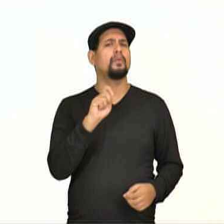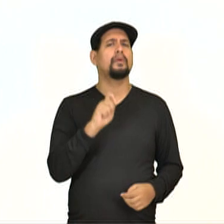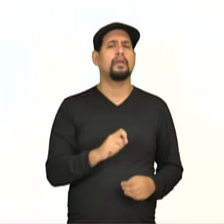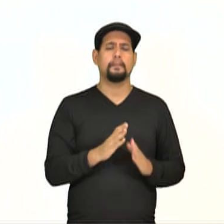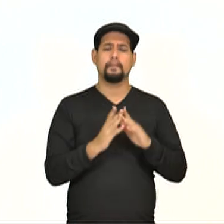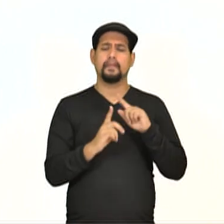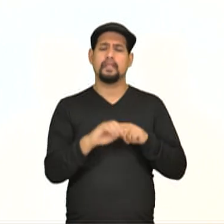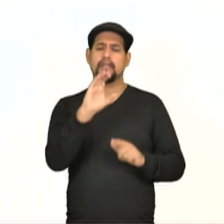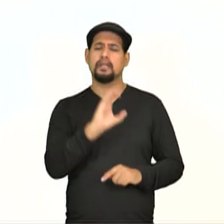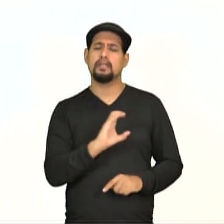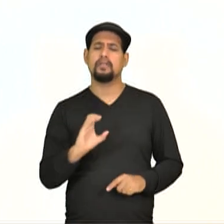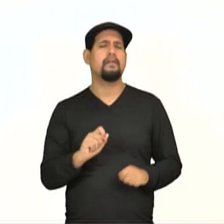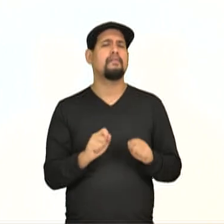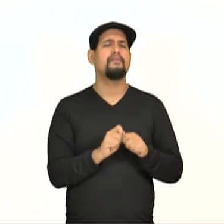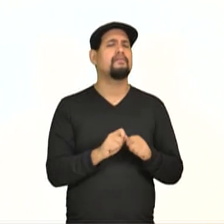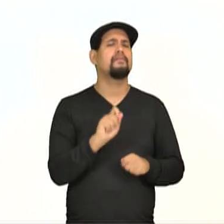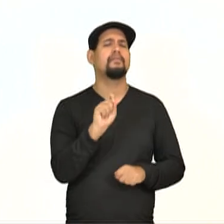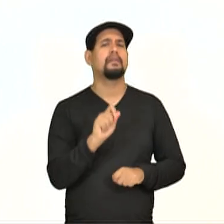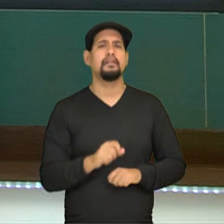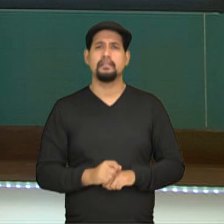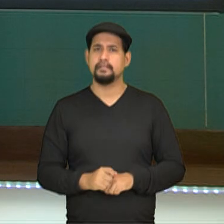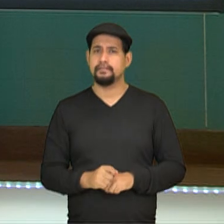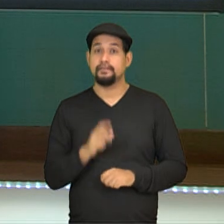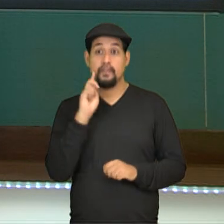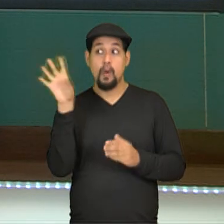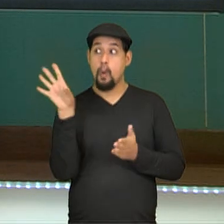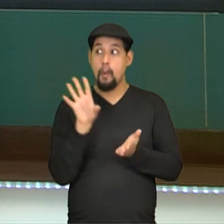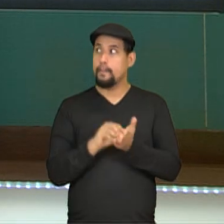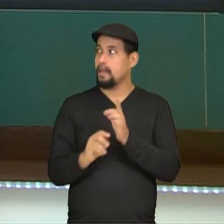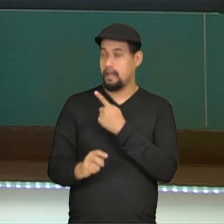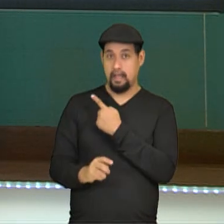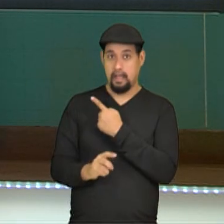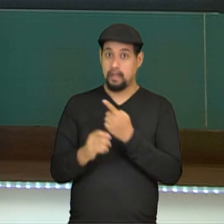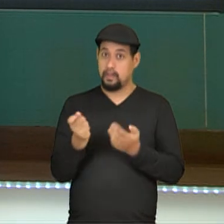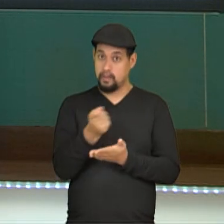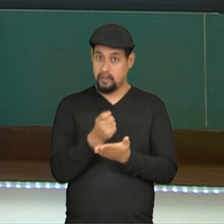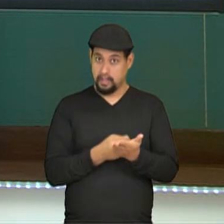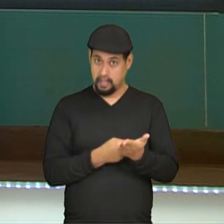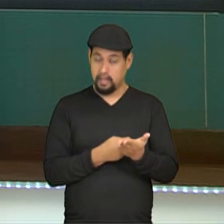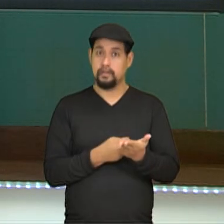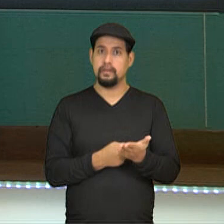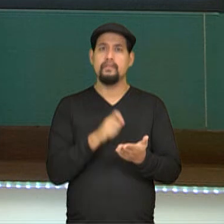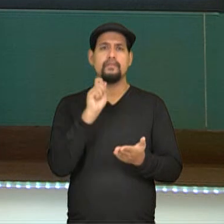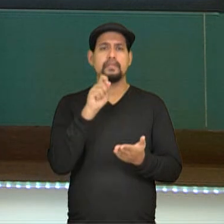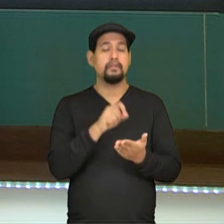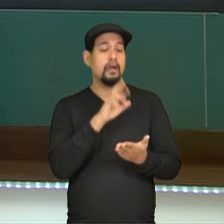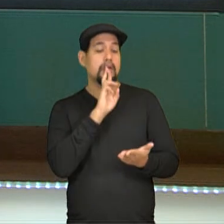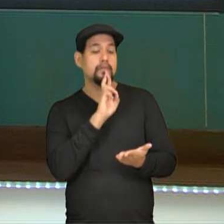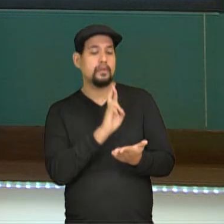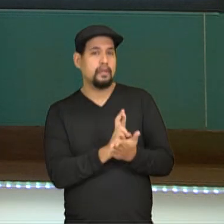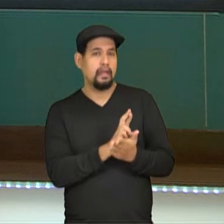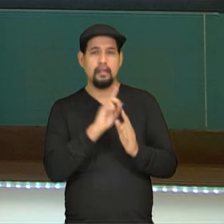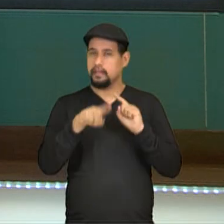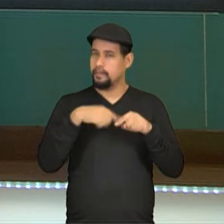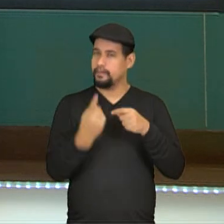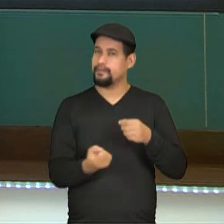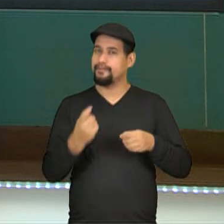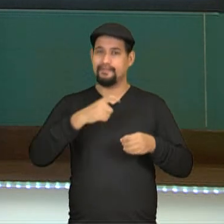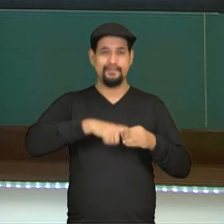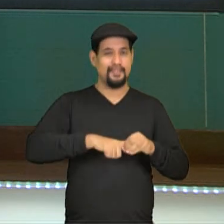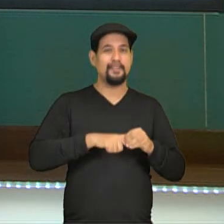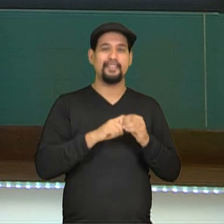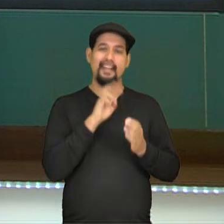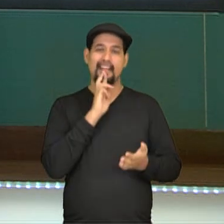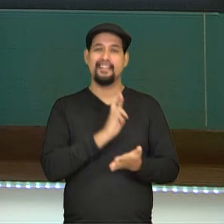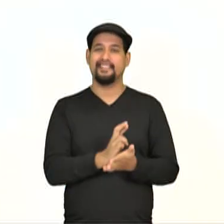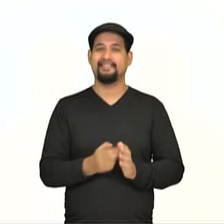Igreja Católica tomou? Vocês vão copiar isso no caderno de vocês, vocês vão responder e a gente volta daqui a pouco com